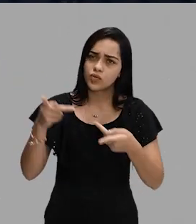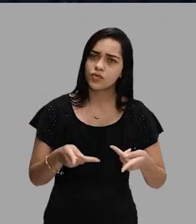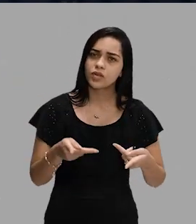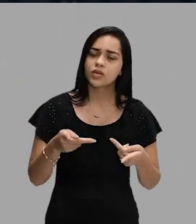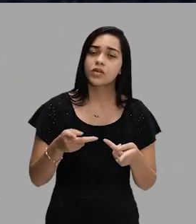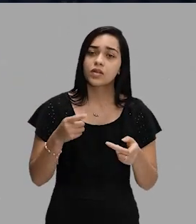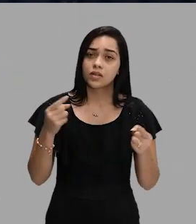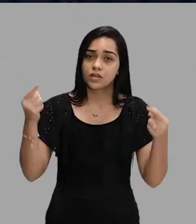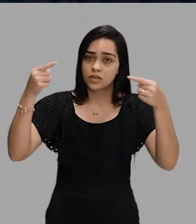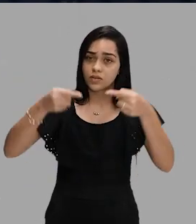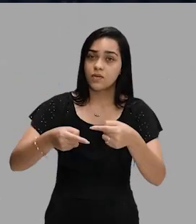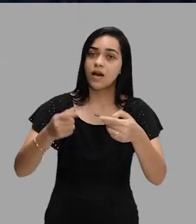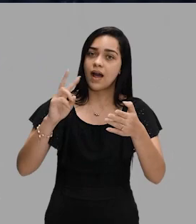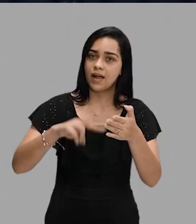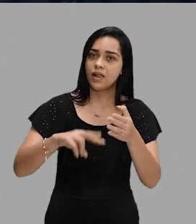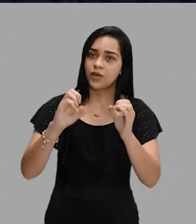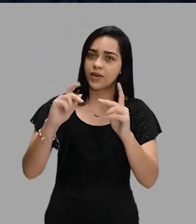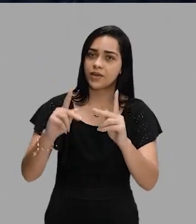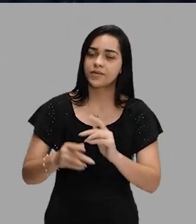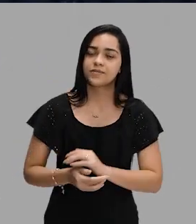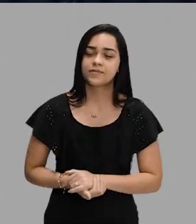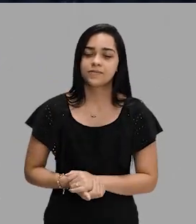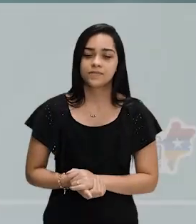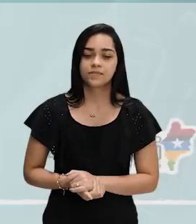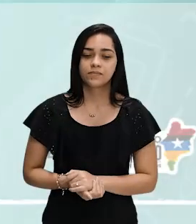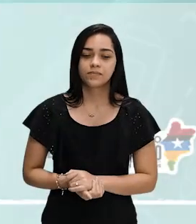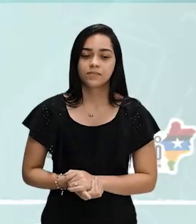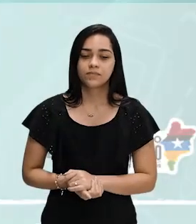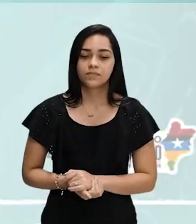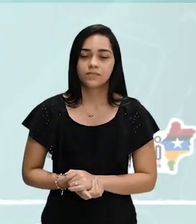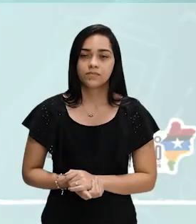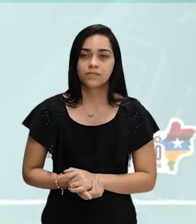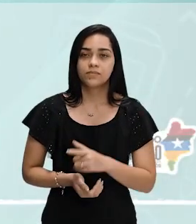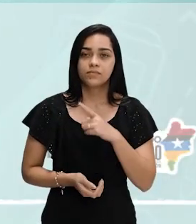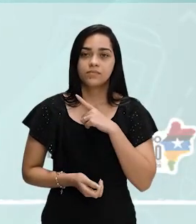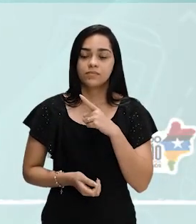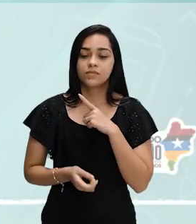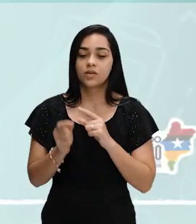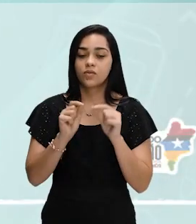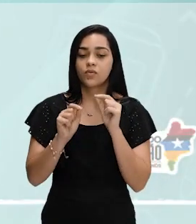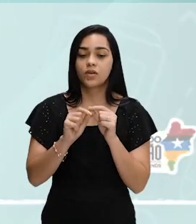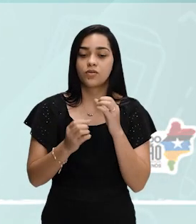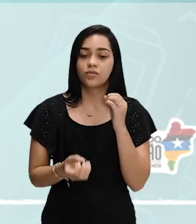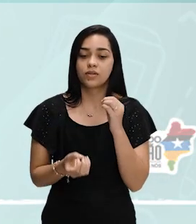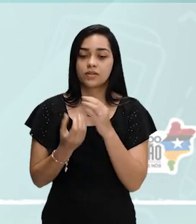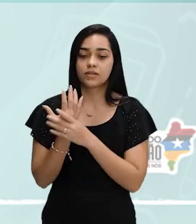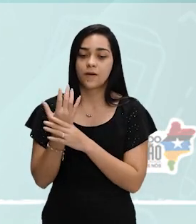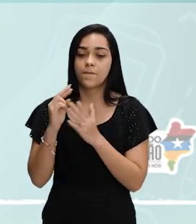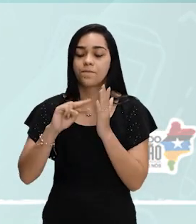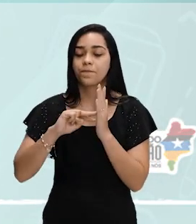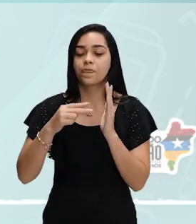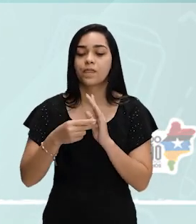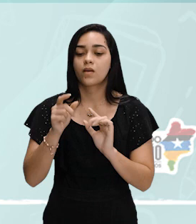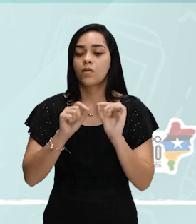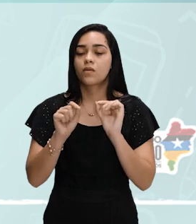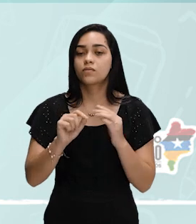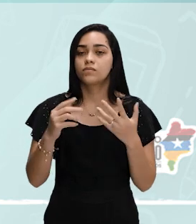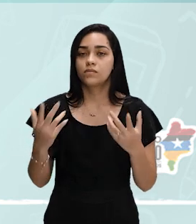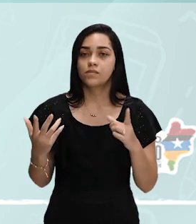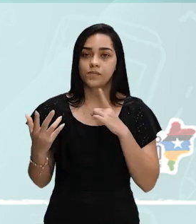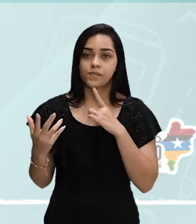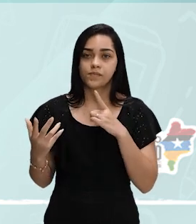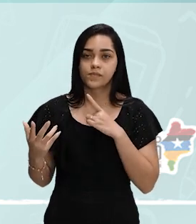e te desafio a fazer essa leitura, tá certo? É uma narrativa de fundação, ou seja, o seu